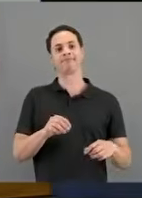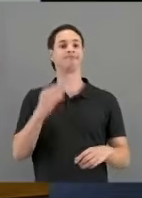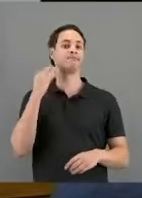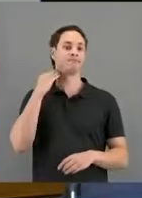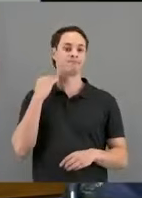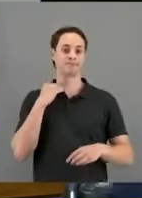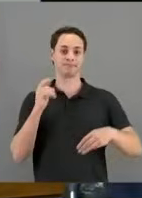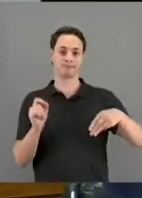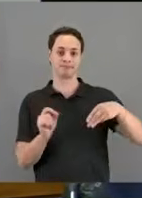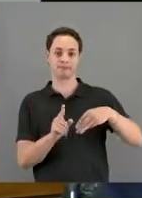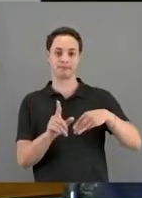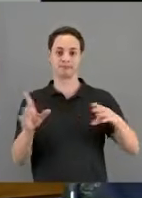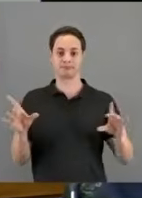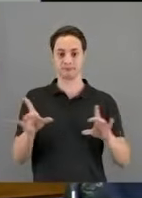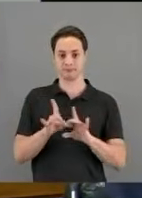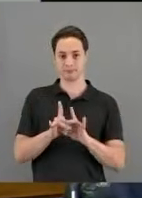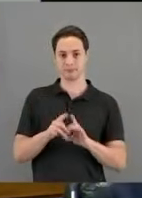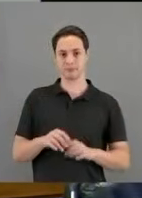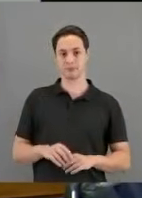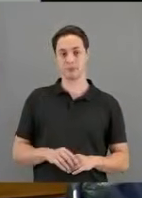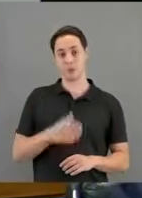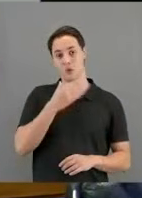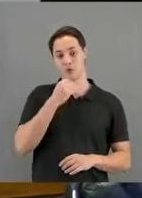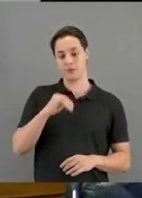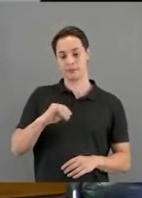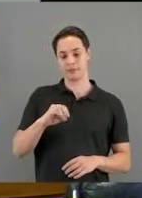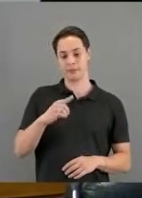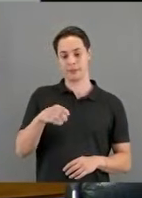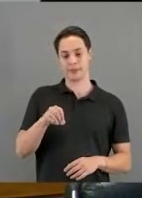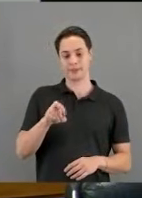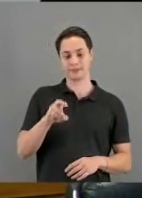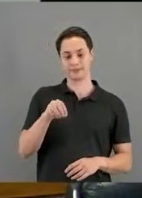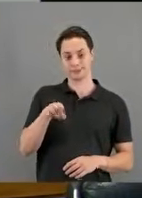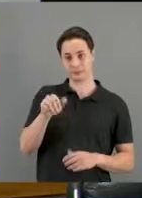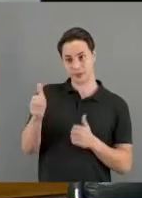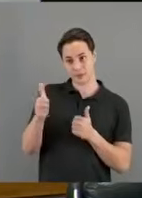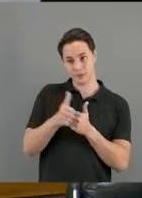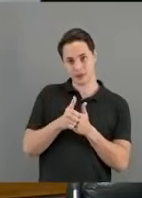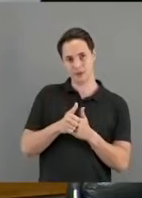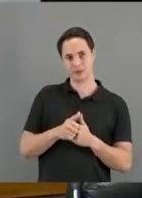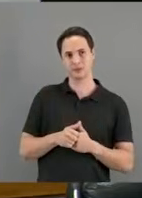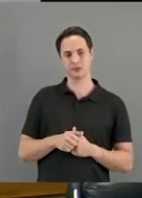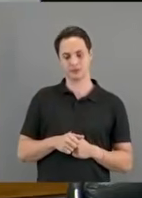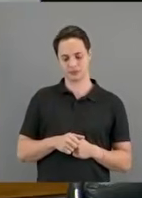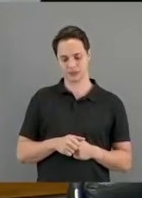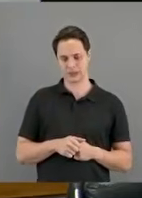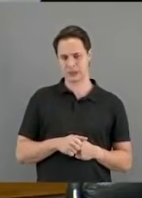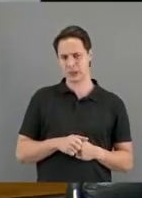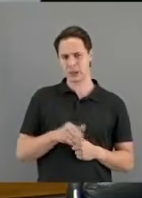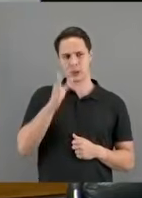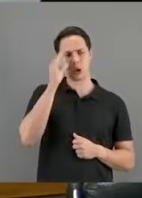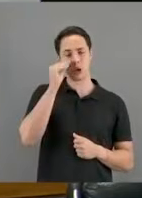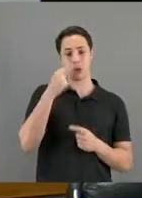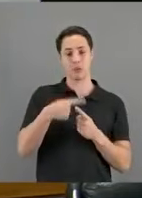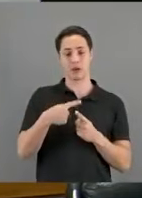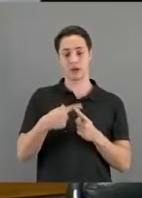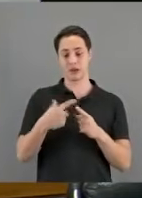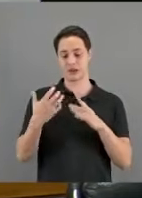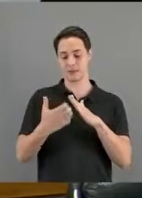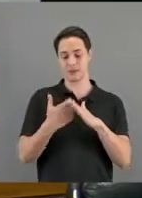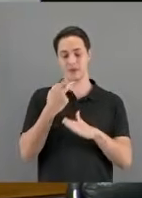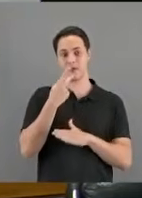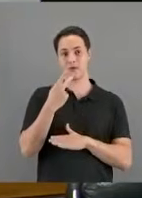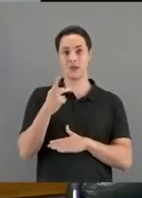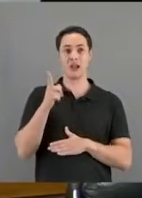associado ao Master. O João Roma, lá perto deles. E é curioso porque a imprensa conta que foi o João Roma